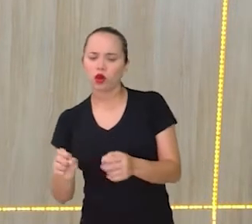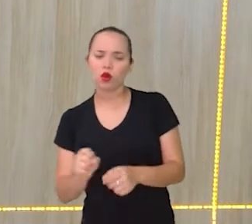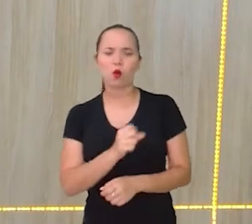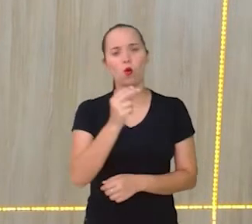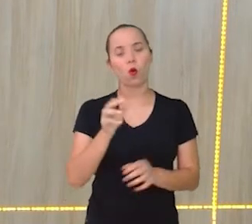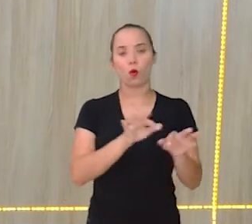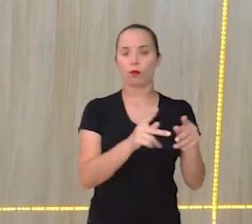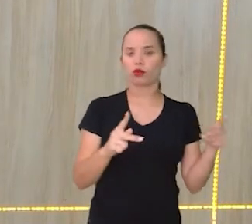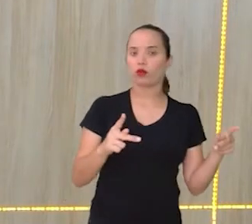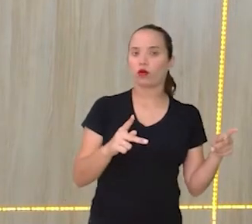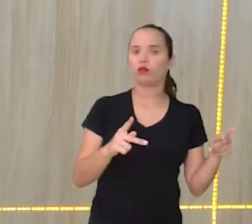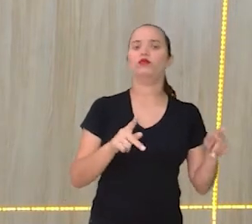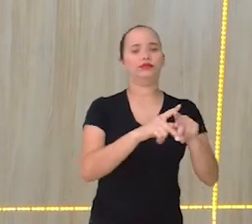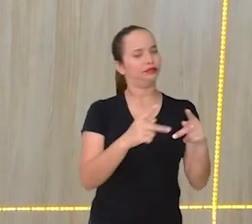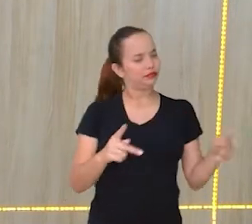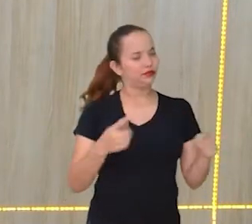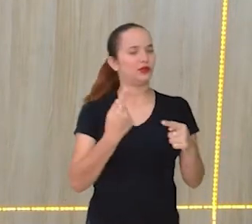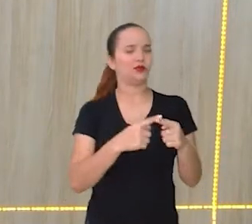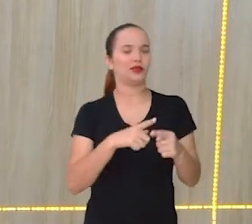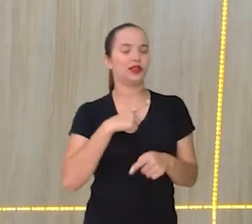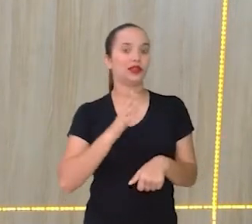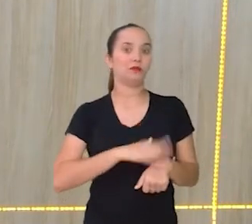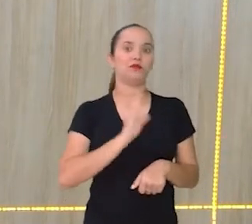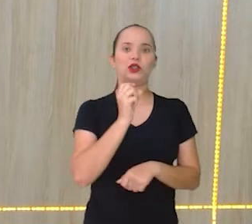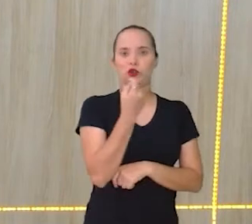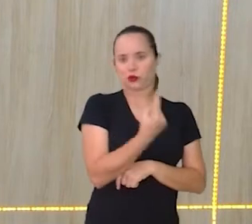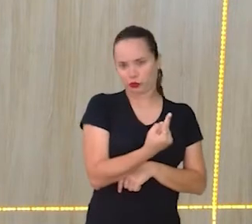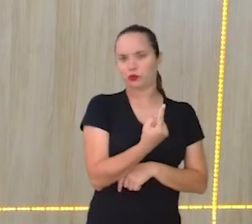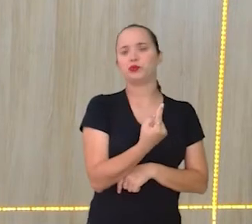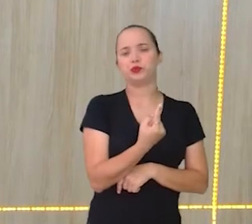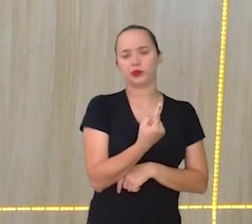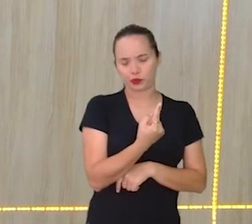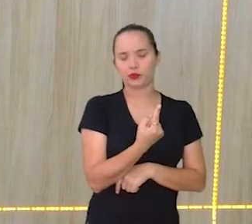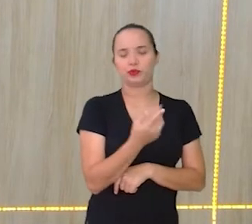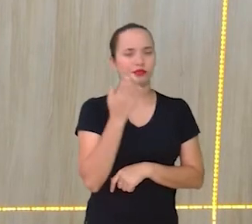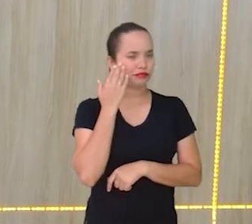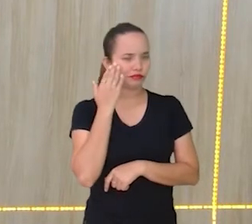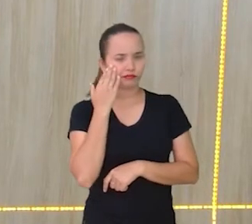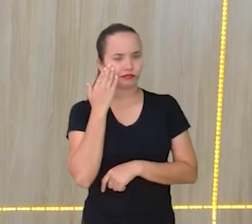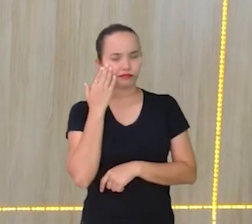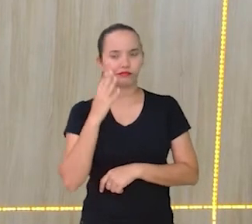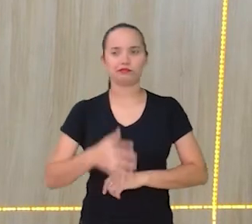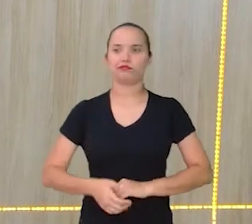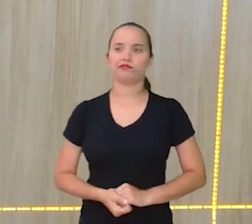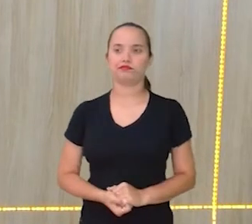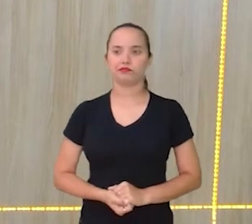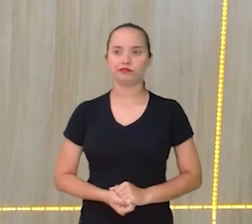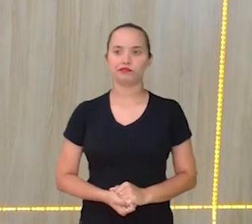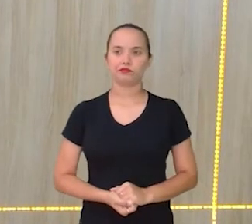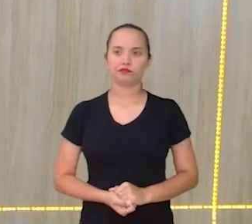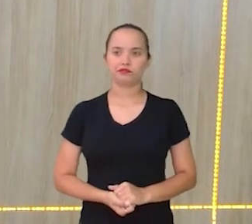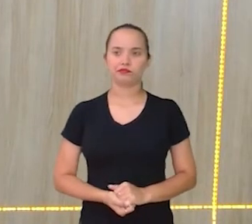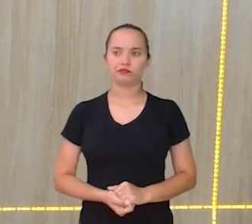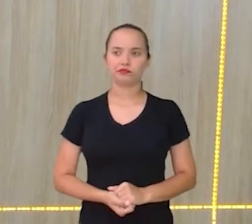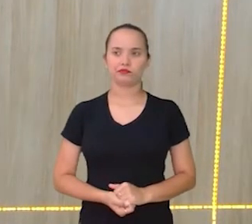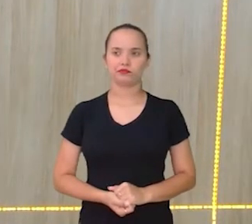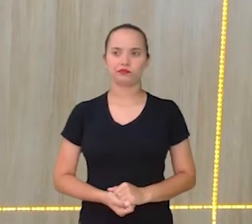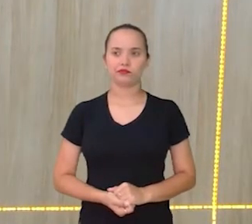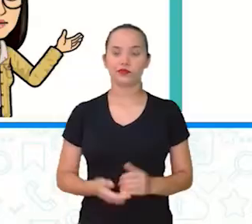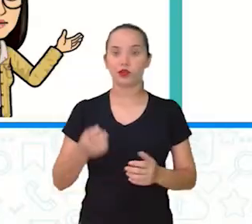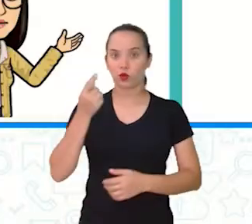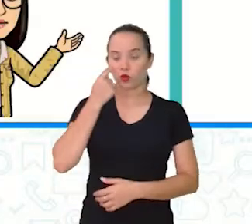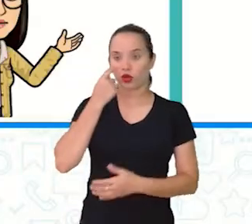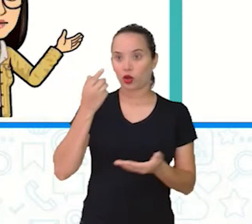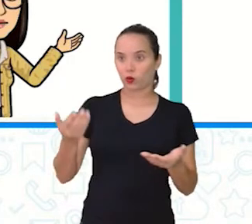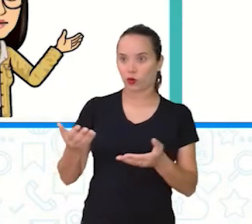Plural, porque tem mais de um bombom, tem 10 bombons. Entenderam o que é singular e plural? Olha só,